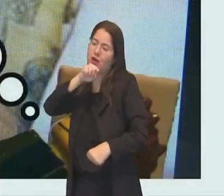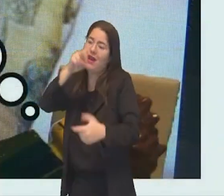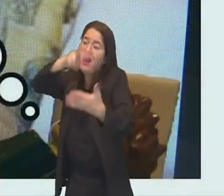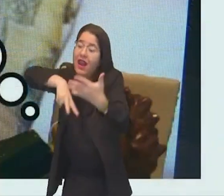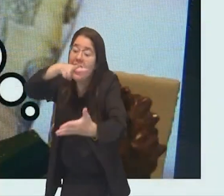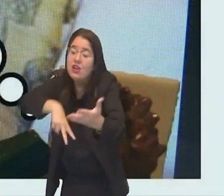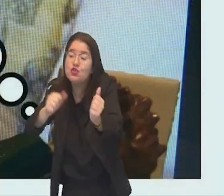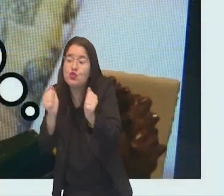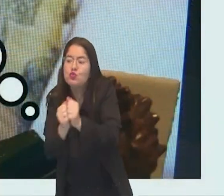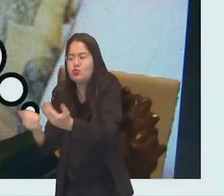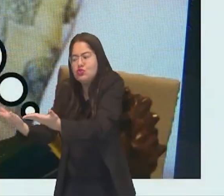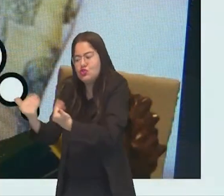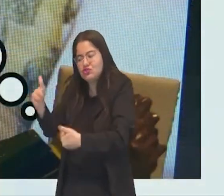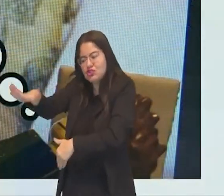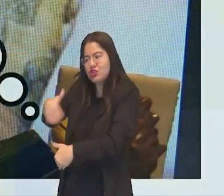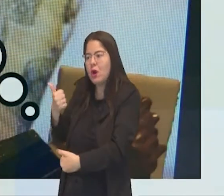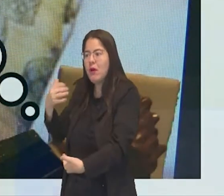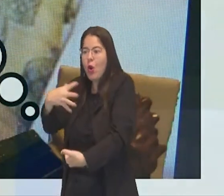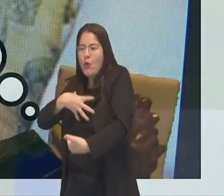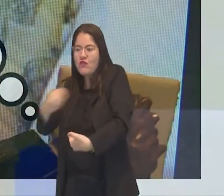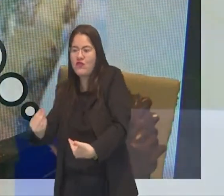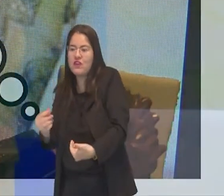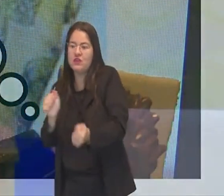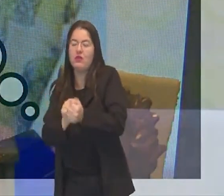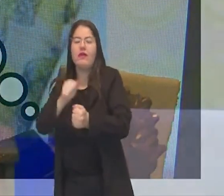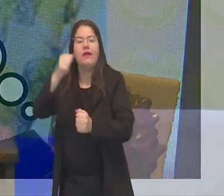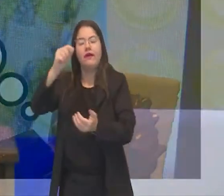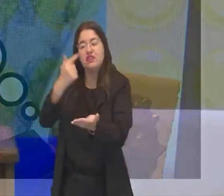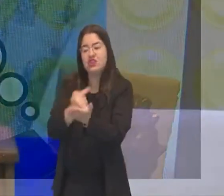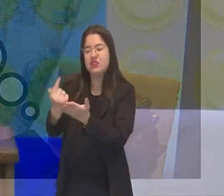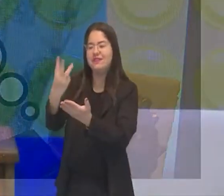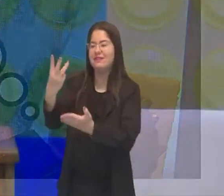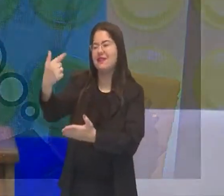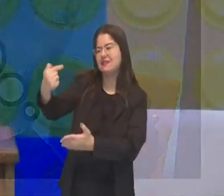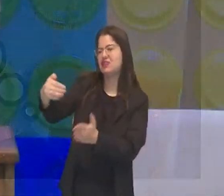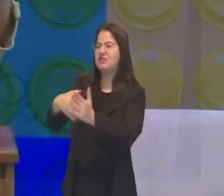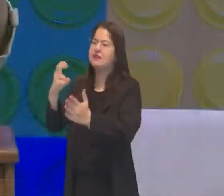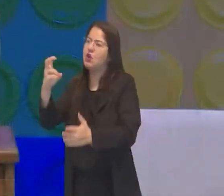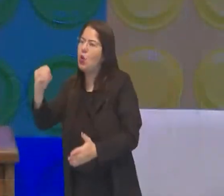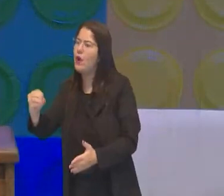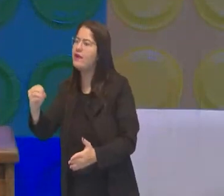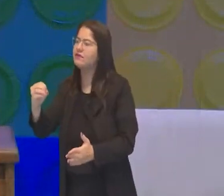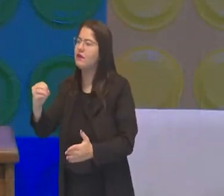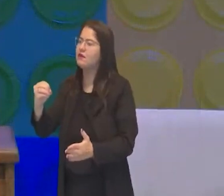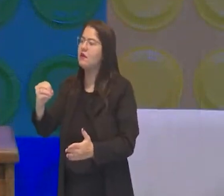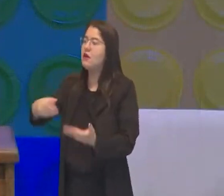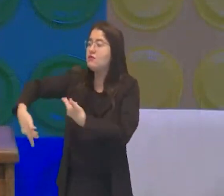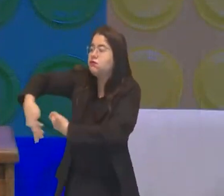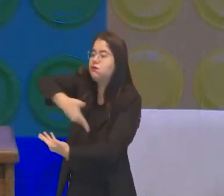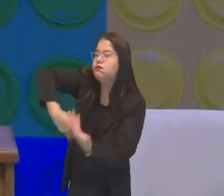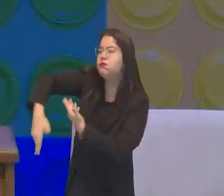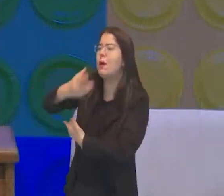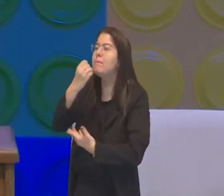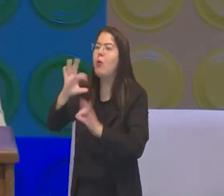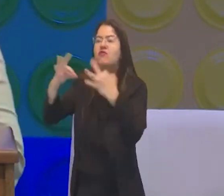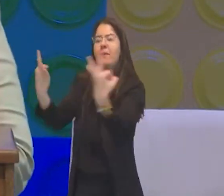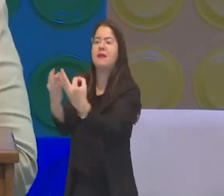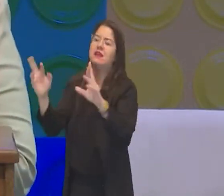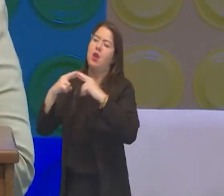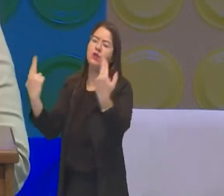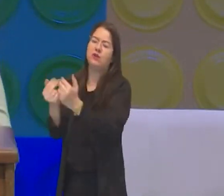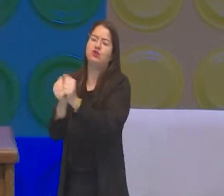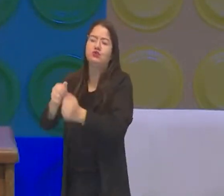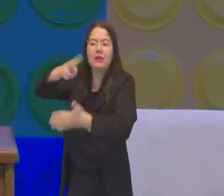Leiam juntos Gênesis 37 até os 50. Vão vendo a história toda aí, é muito gostosa, muito bom de